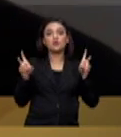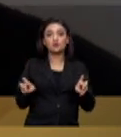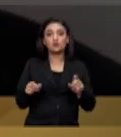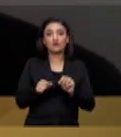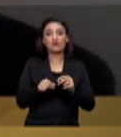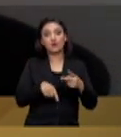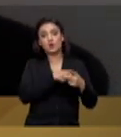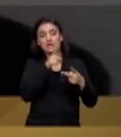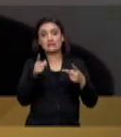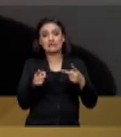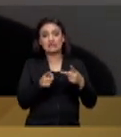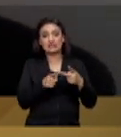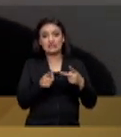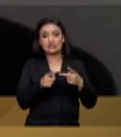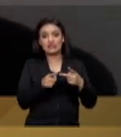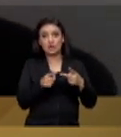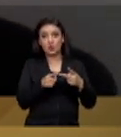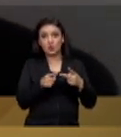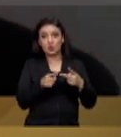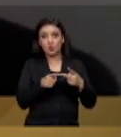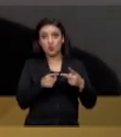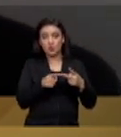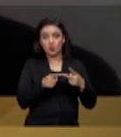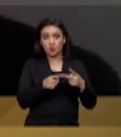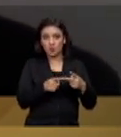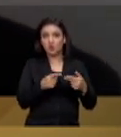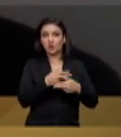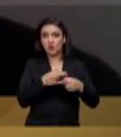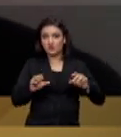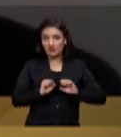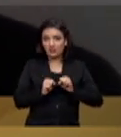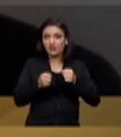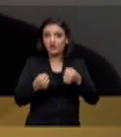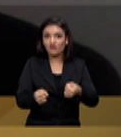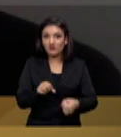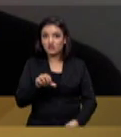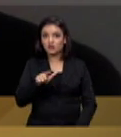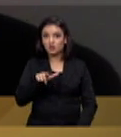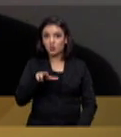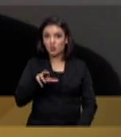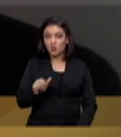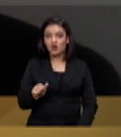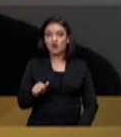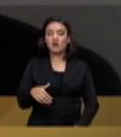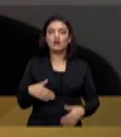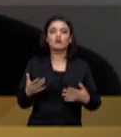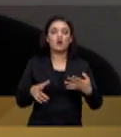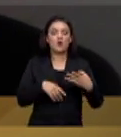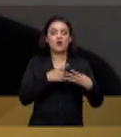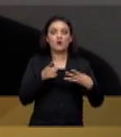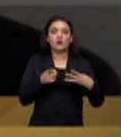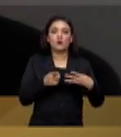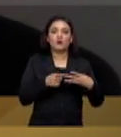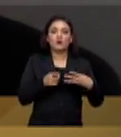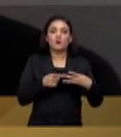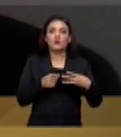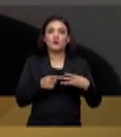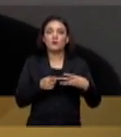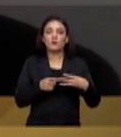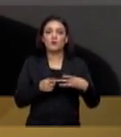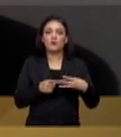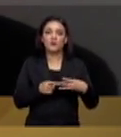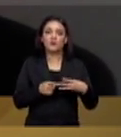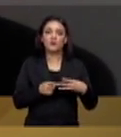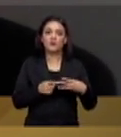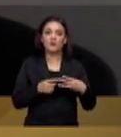na segunda resignação da defesa do paciente. Ou seja, aqui nessa segunda resignação,